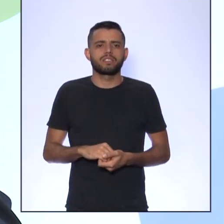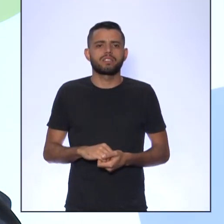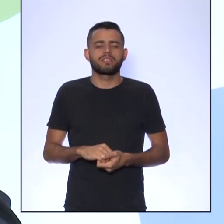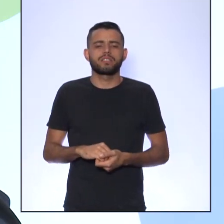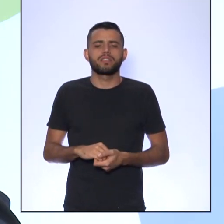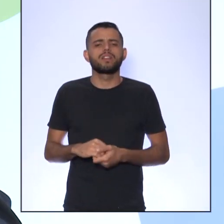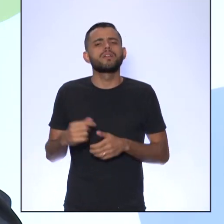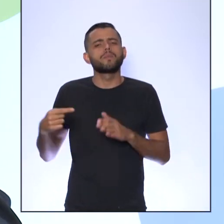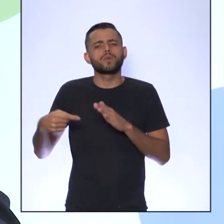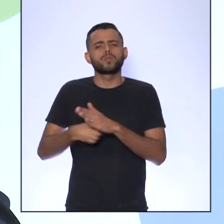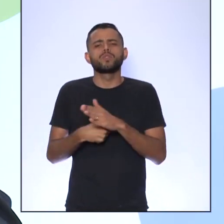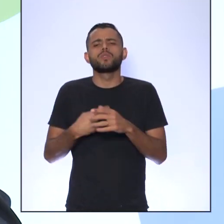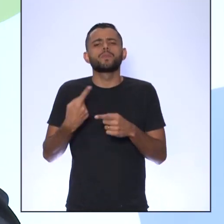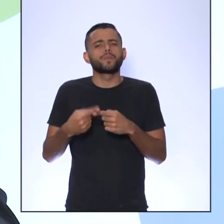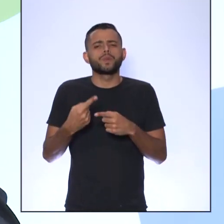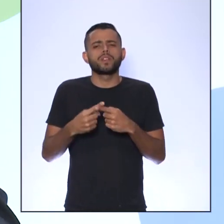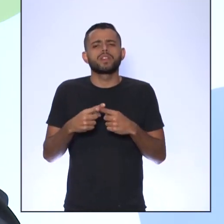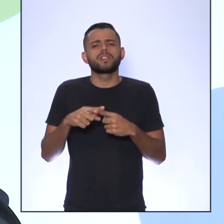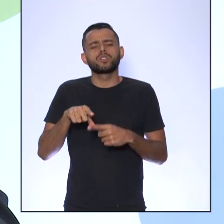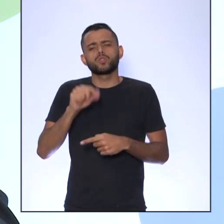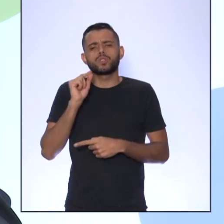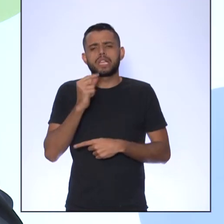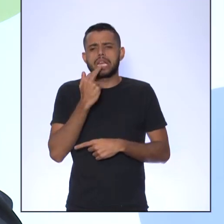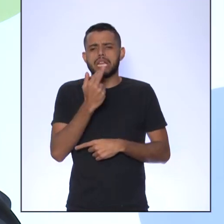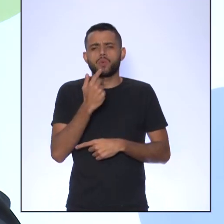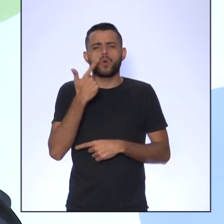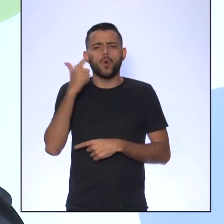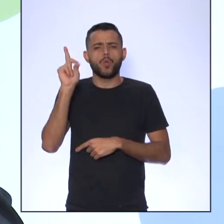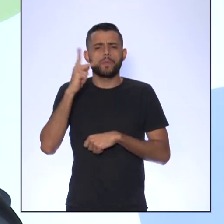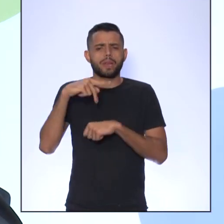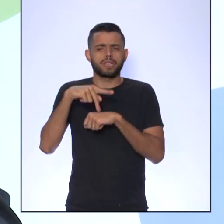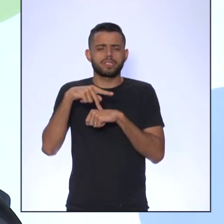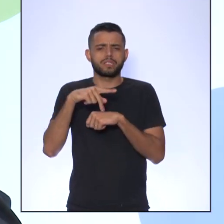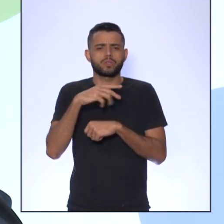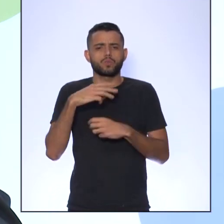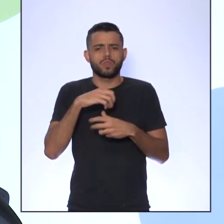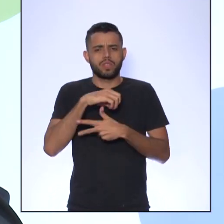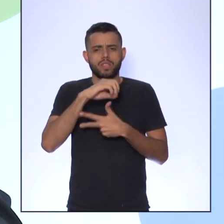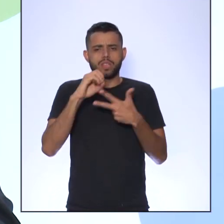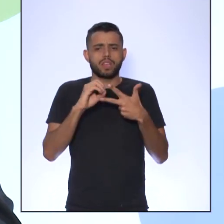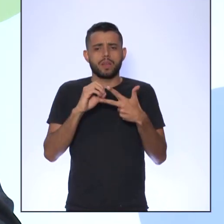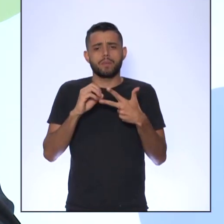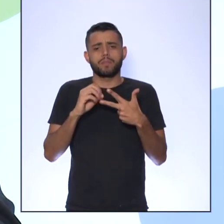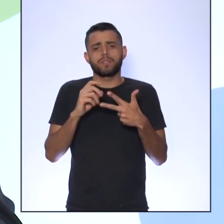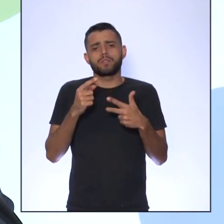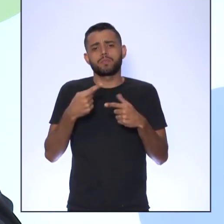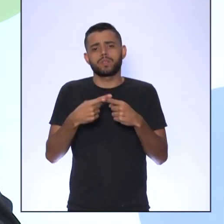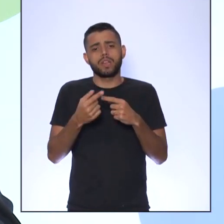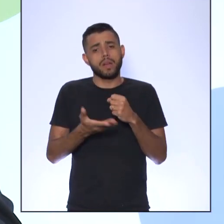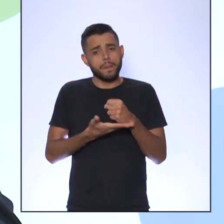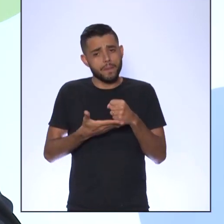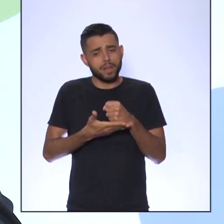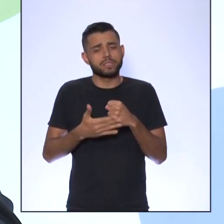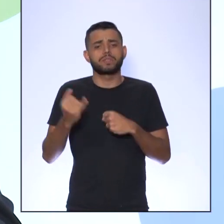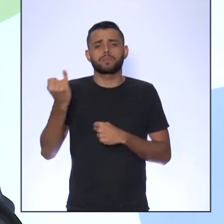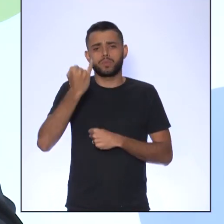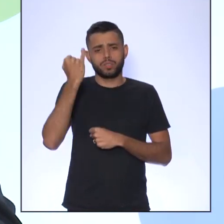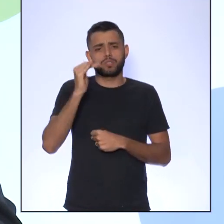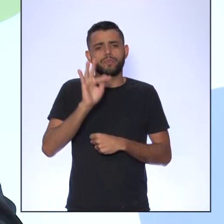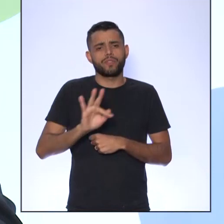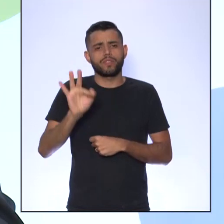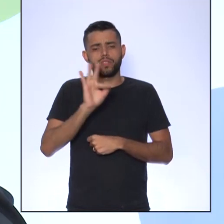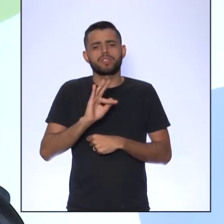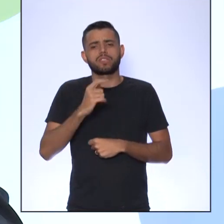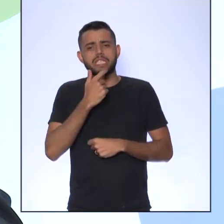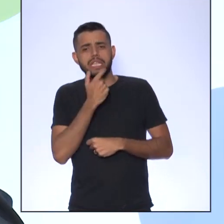a Annalise perguntou, por que temos que escolher língua estrangeira no Enem? E a professora Gilda falou, porque isso é uma base importante para a faculdade. Você pode escolher